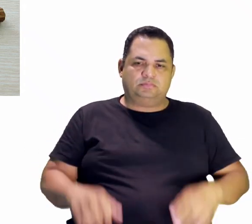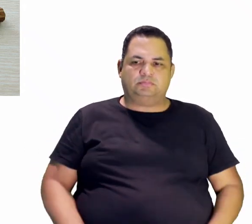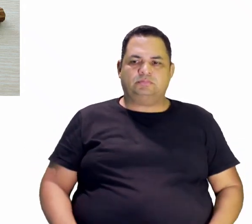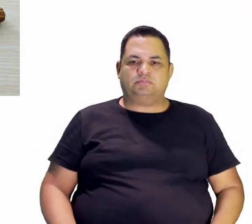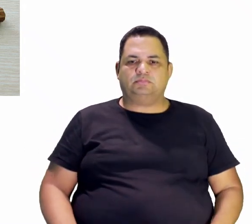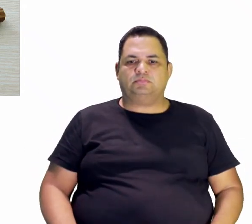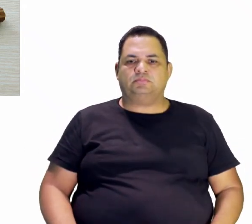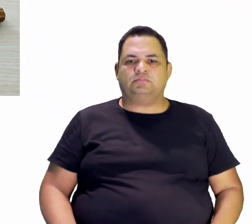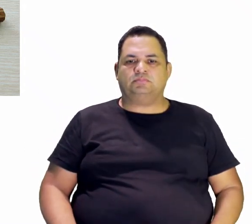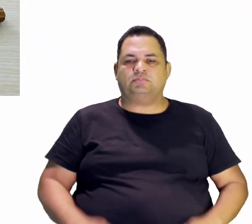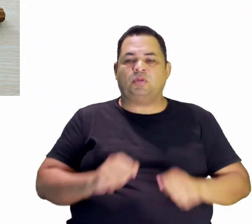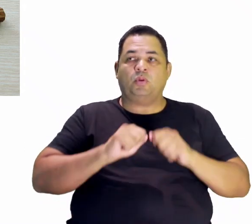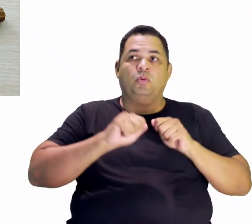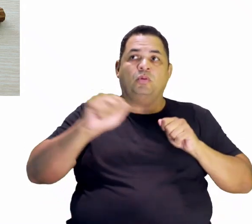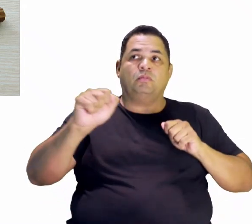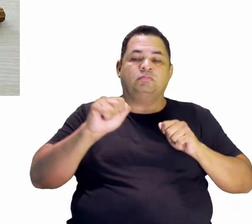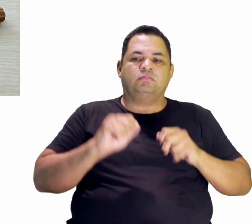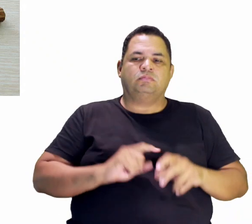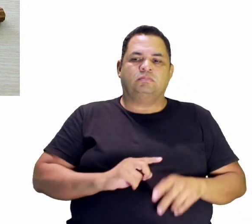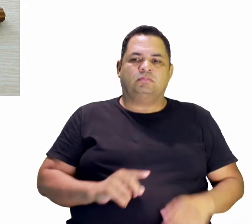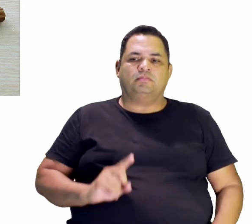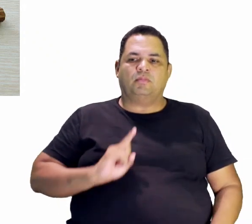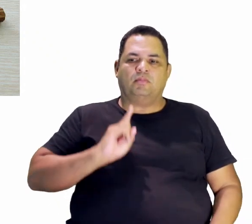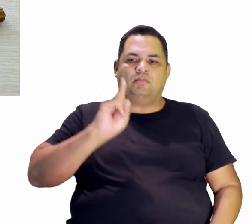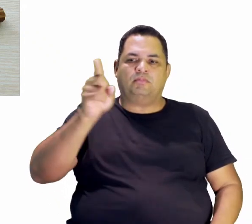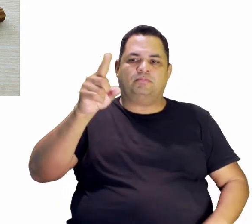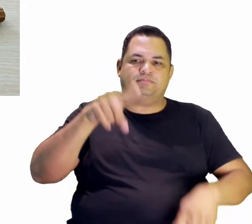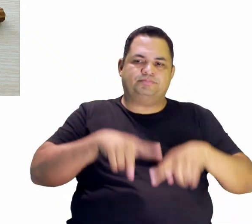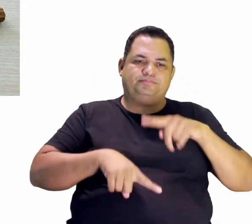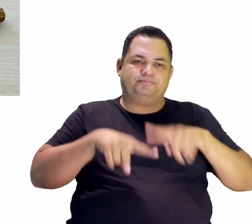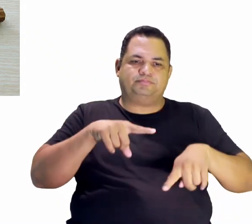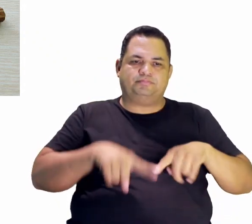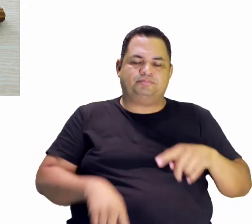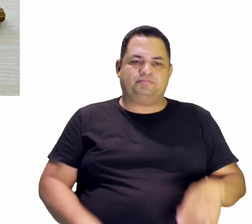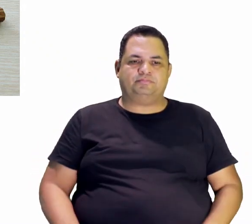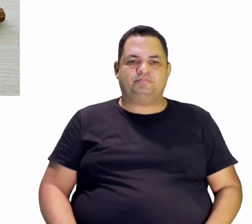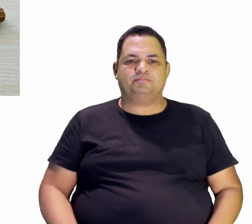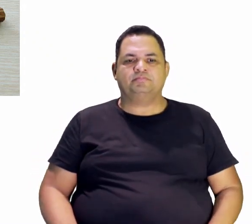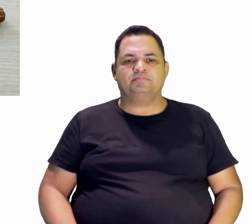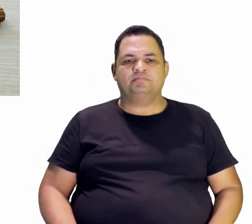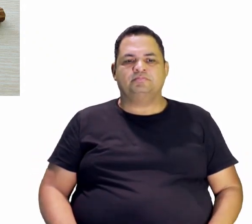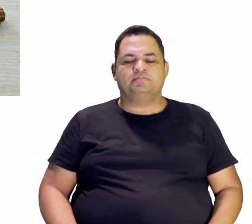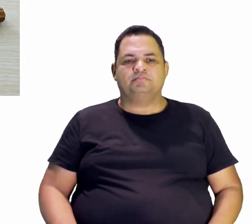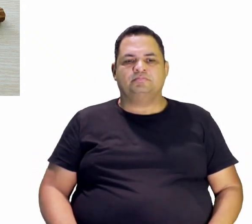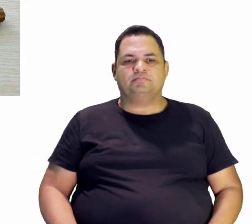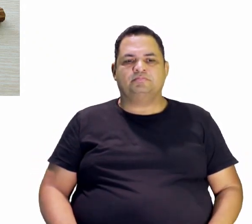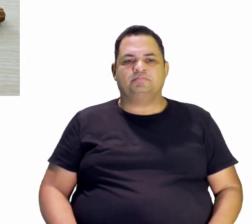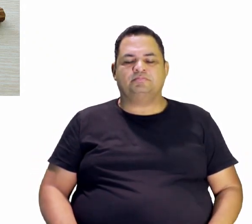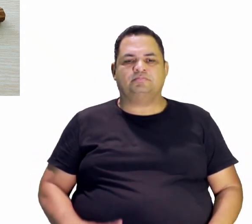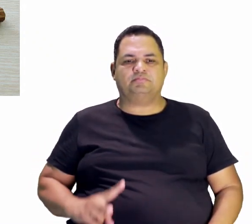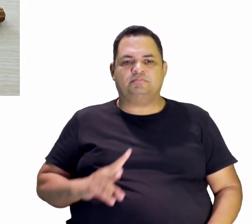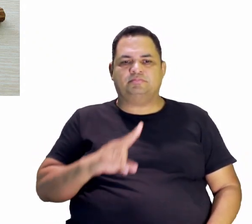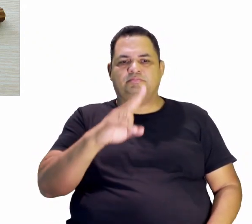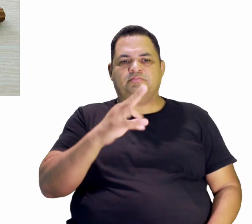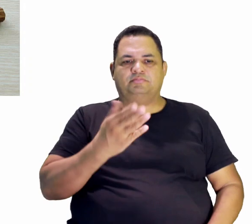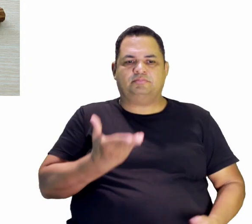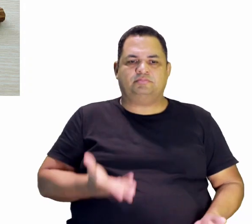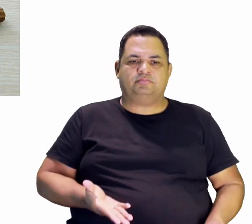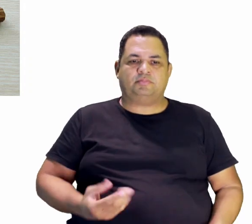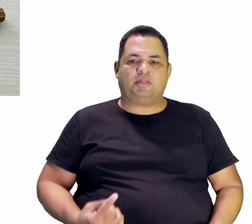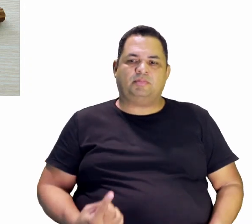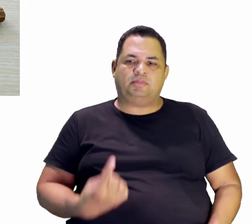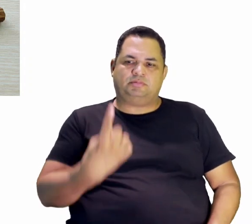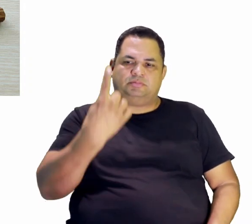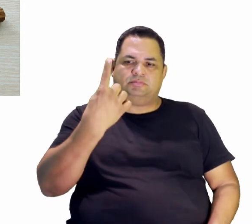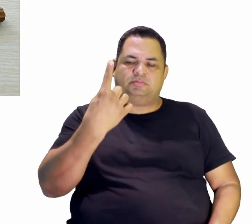que lança o corpo, tá? Aqui a força está, né, elástica é para